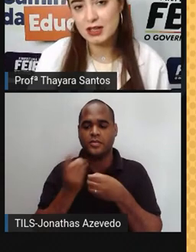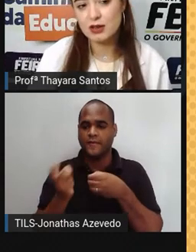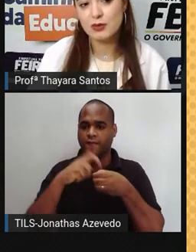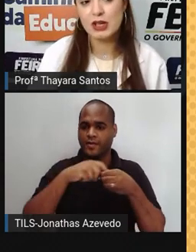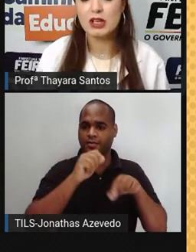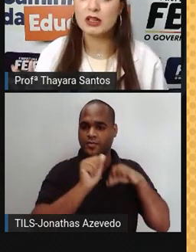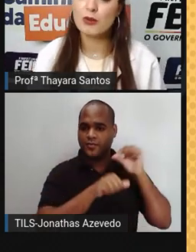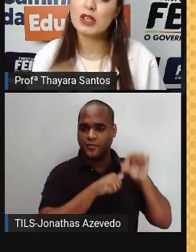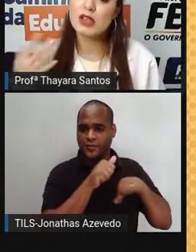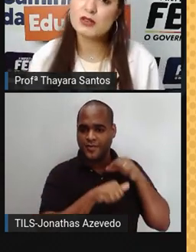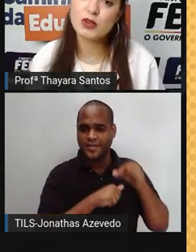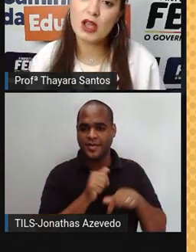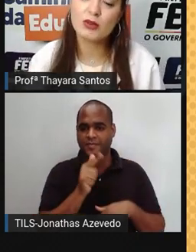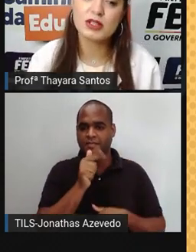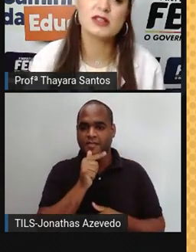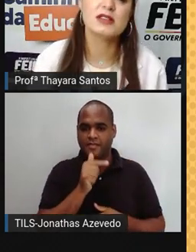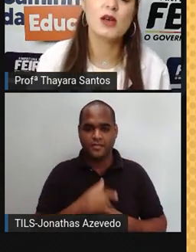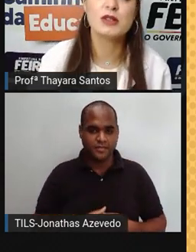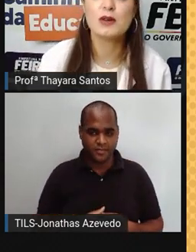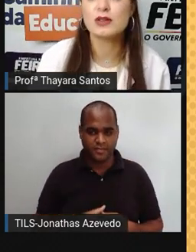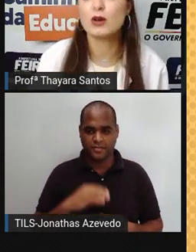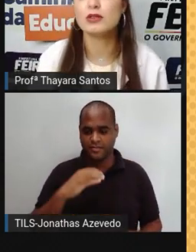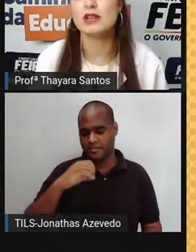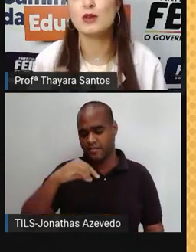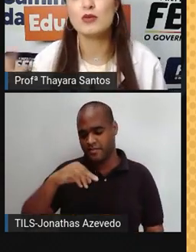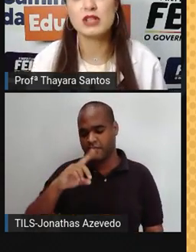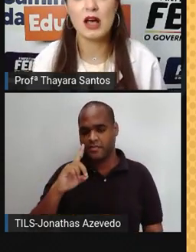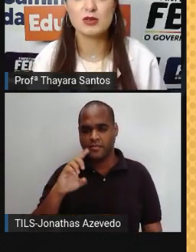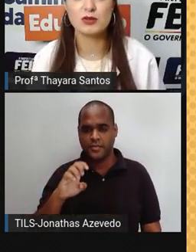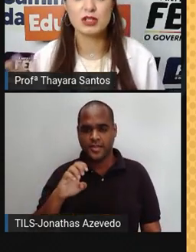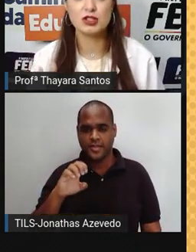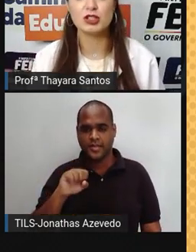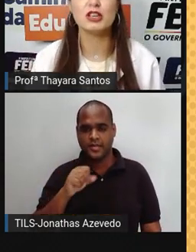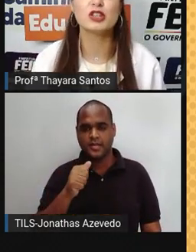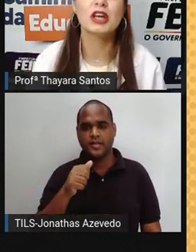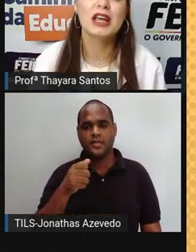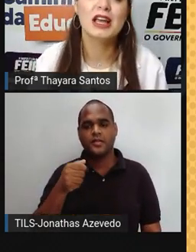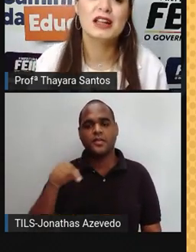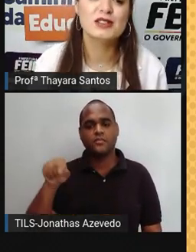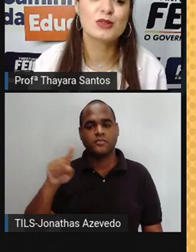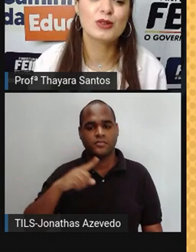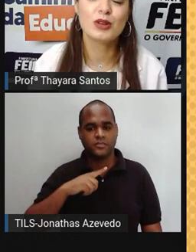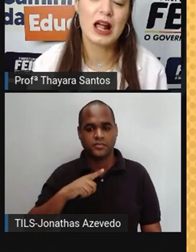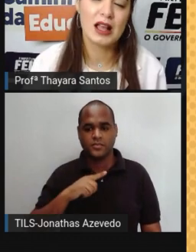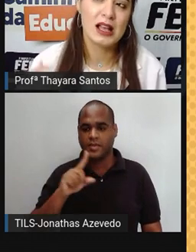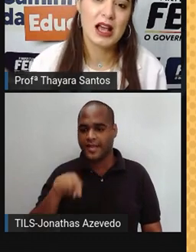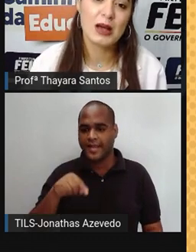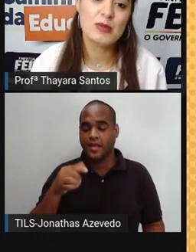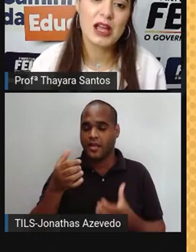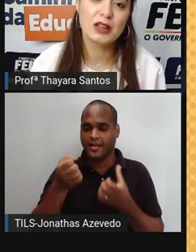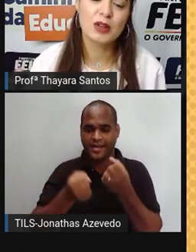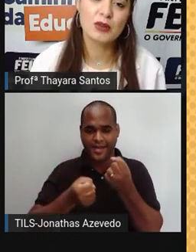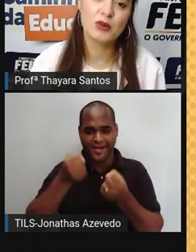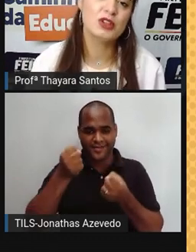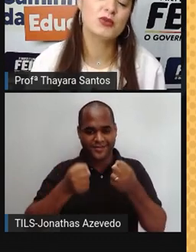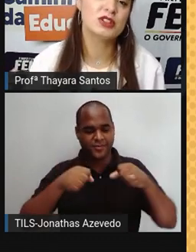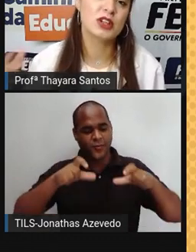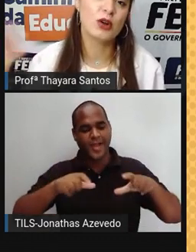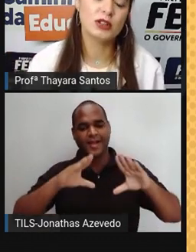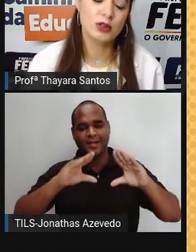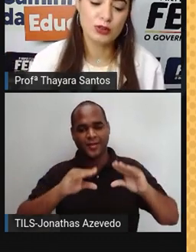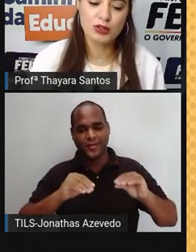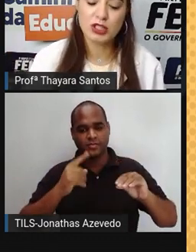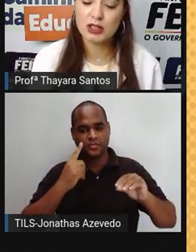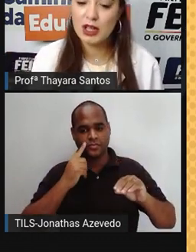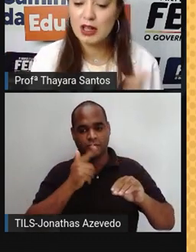volta a ser detida Então isso que aconteceu as a mesma coisa acontece com os carros quando a gente deixa eles no lugar aberto a